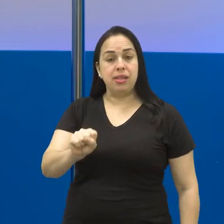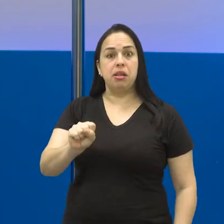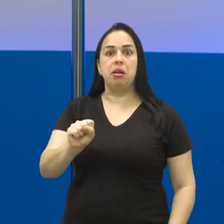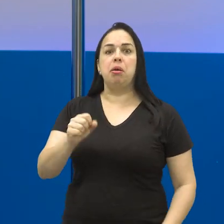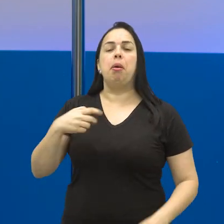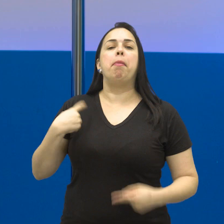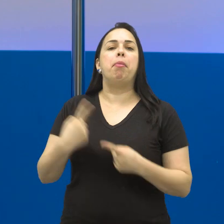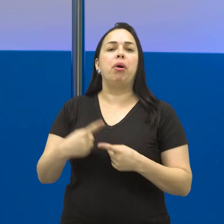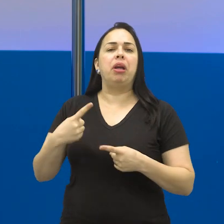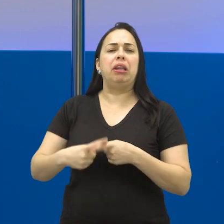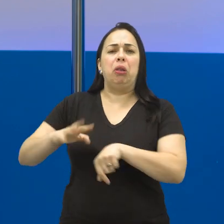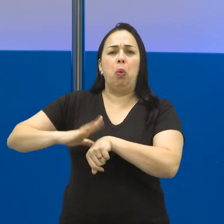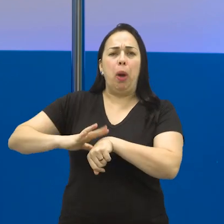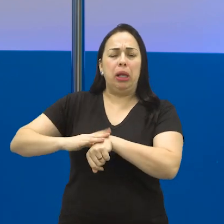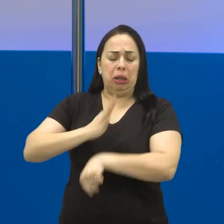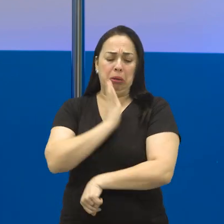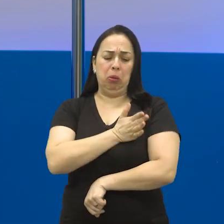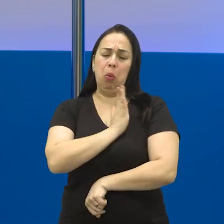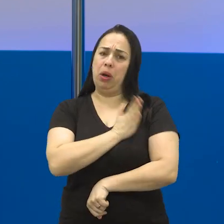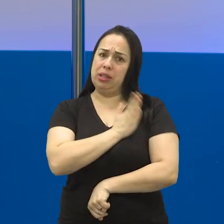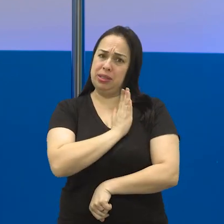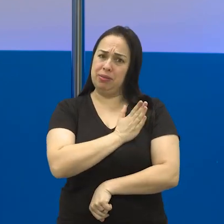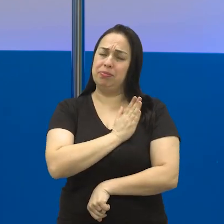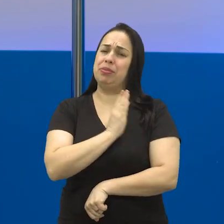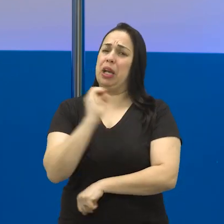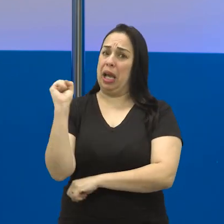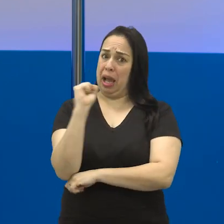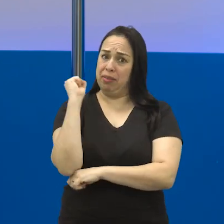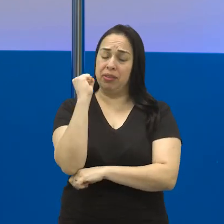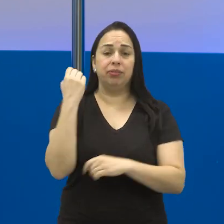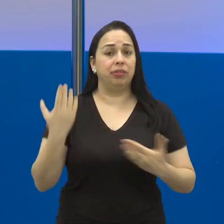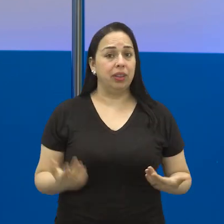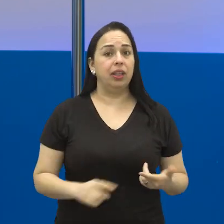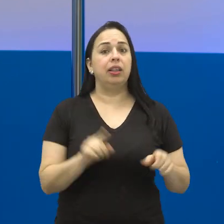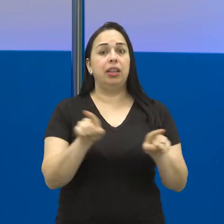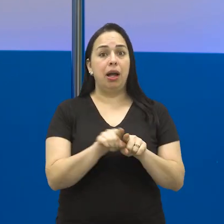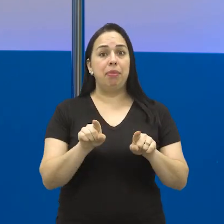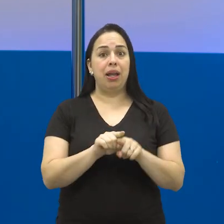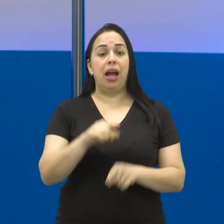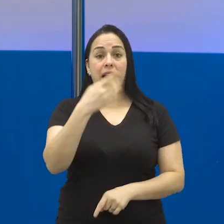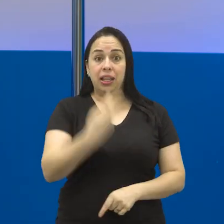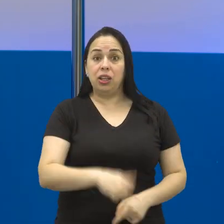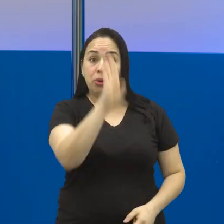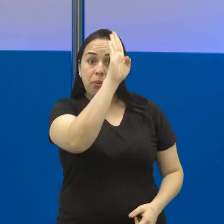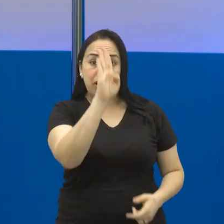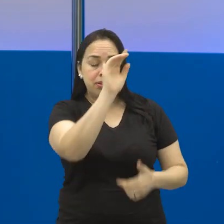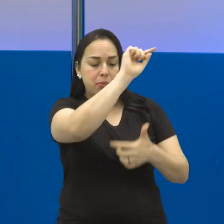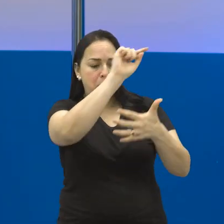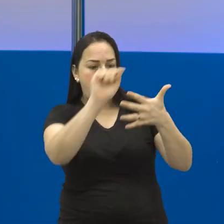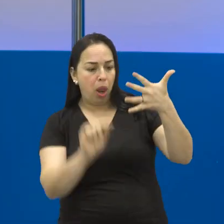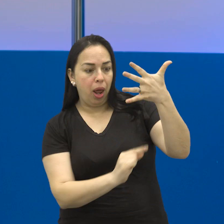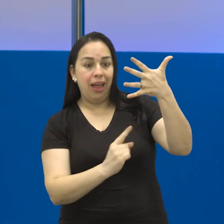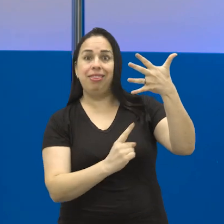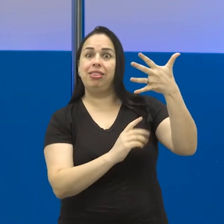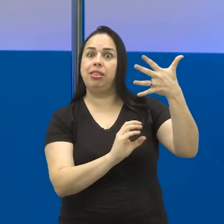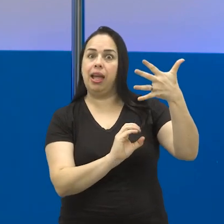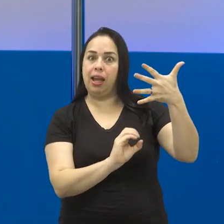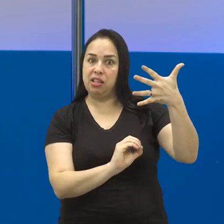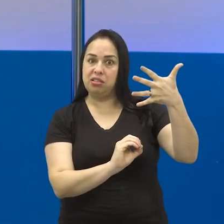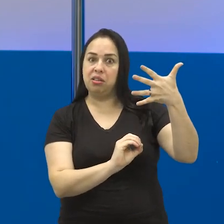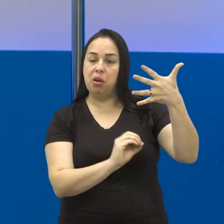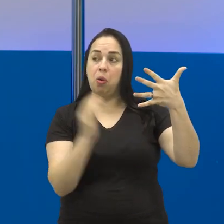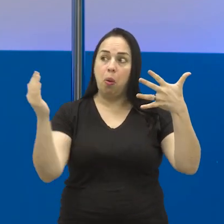agudas causadas por doenças que afetam o coração. E tem mais. O Brasil ocupa a 10ª posição no